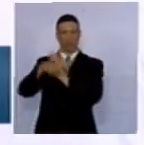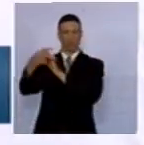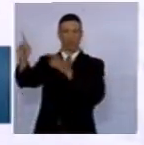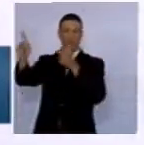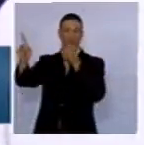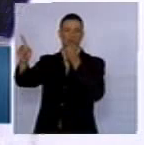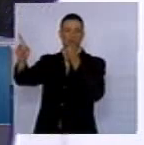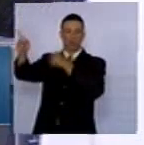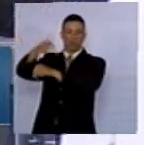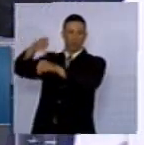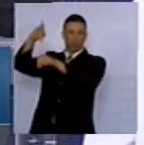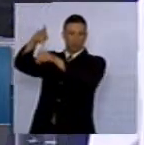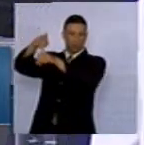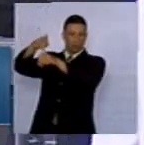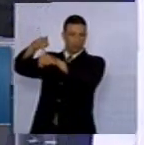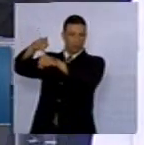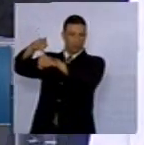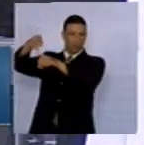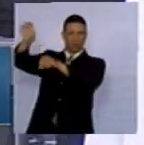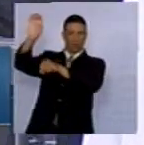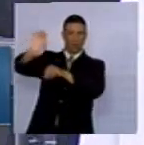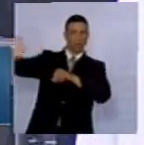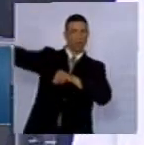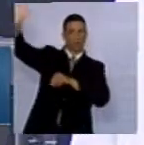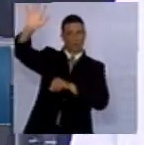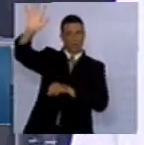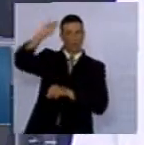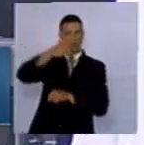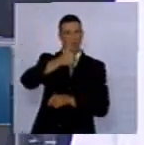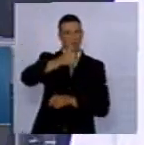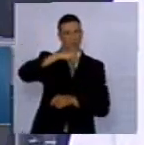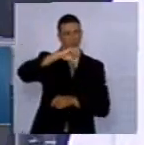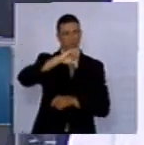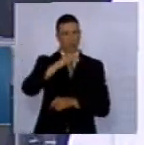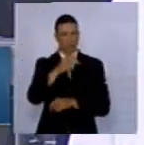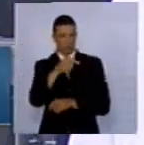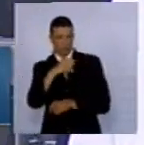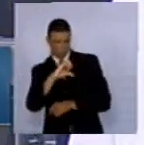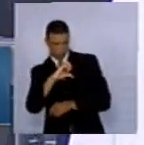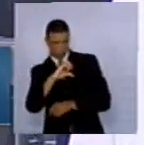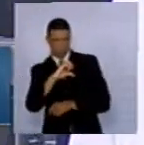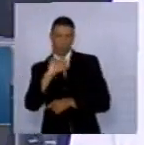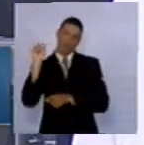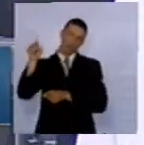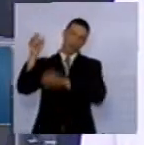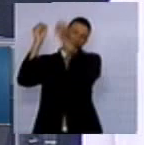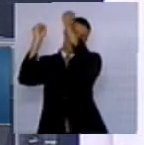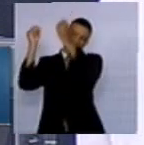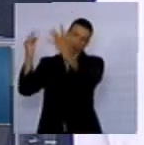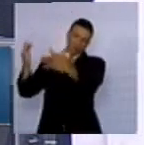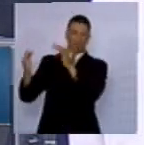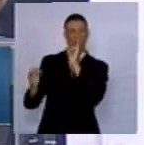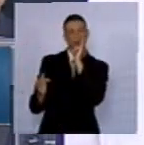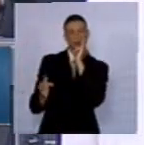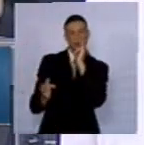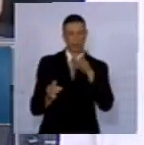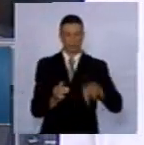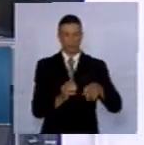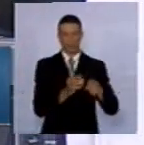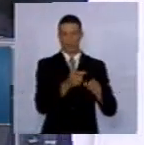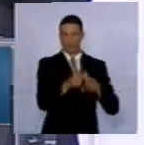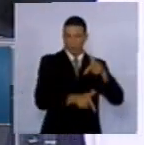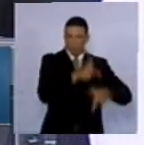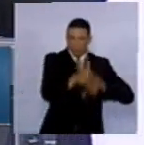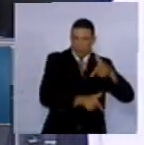Comunidade Europeia de 1999 a distinção entre Quem produz